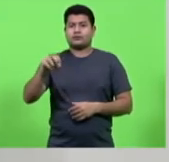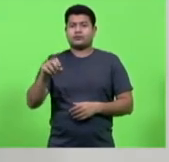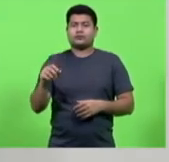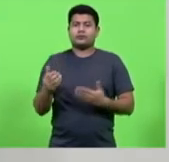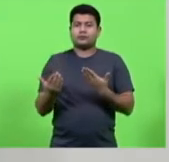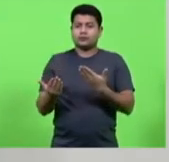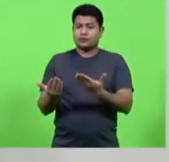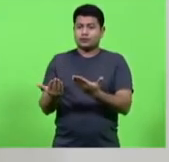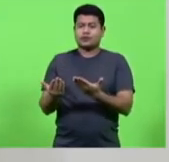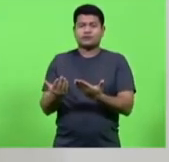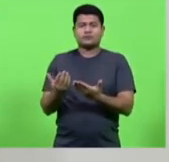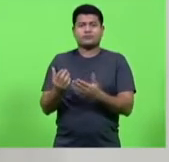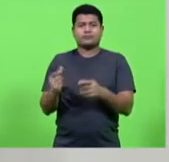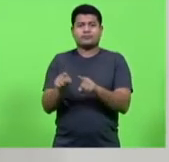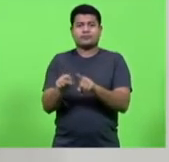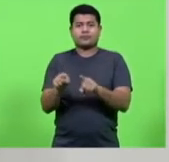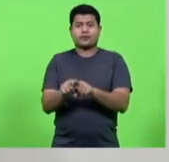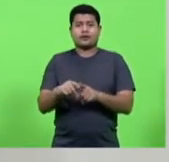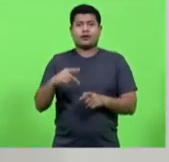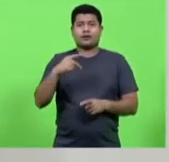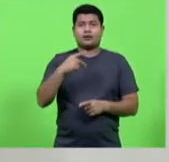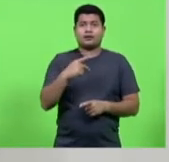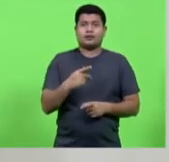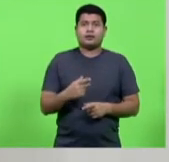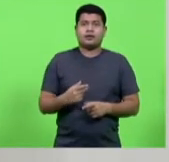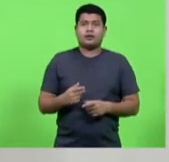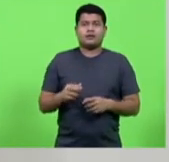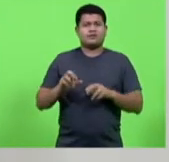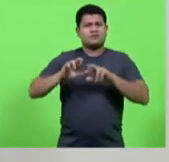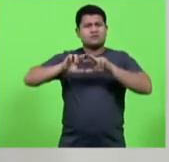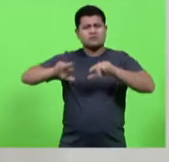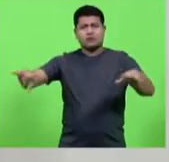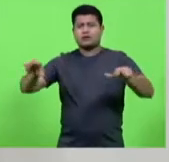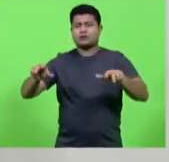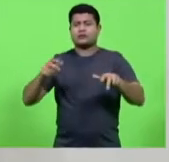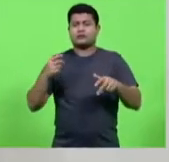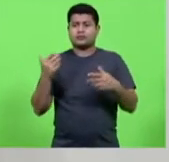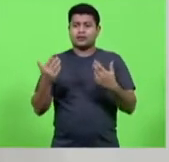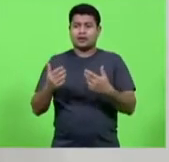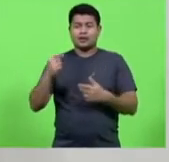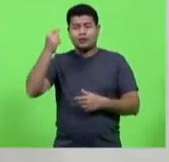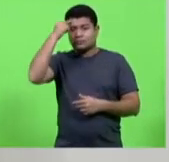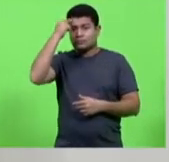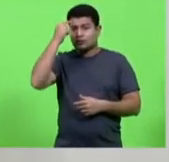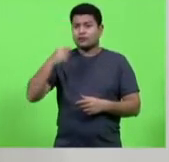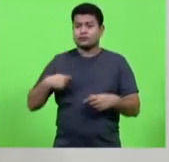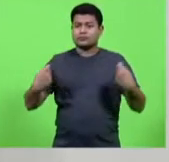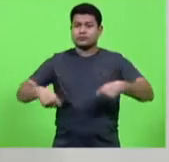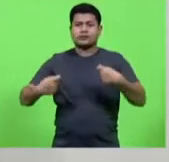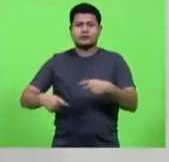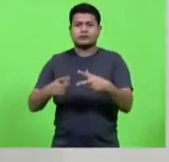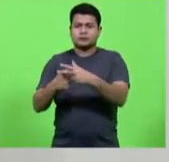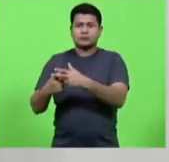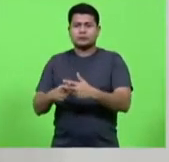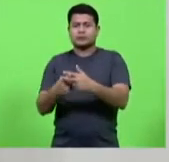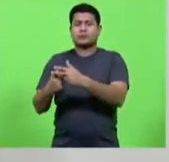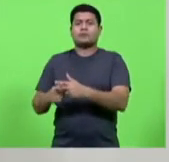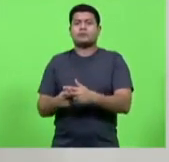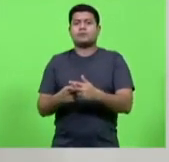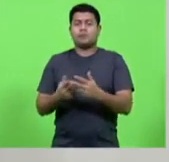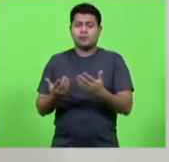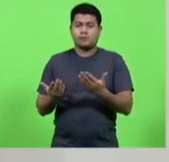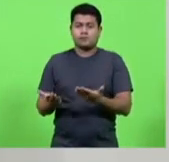Martinho, Pescaria Brava e Maruí, Maruí São Martinho, enfim, são tantas. E também recuperação, por exemplo, que não posso deixar de esquecer